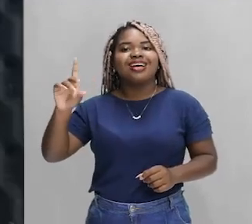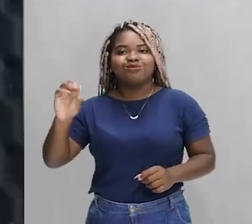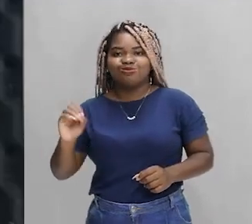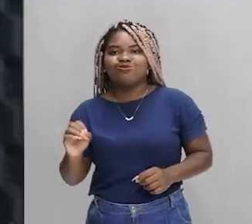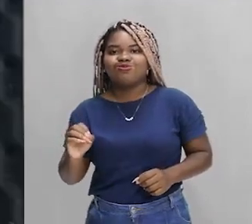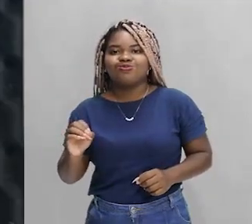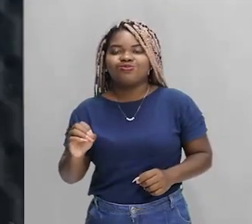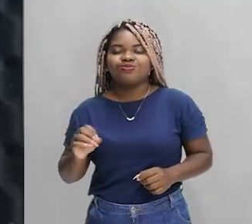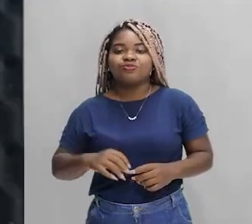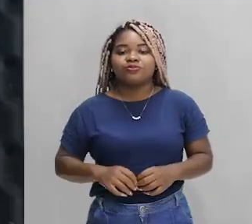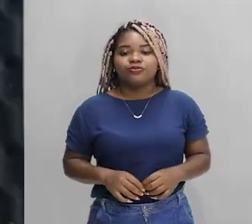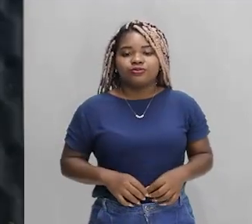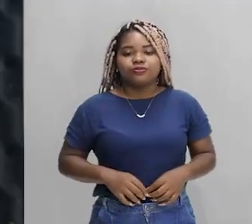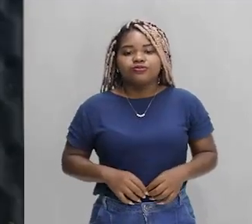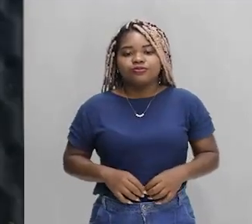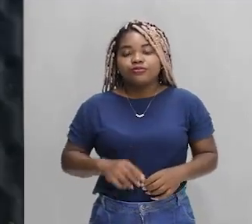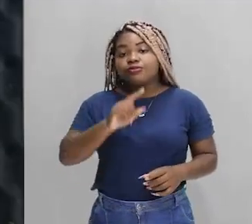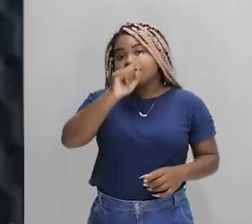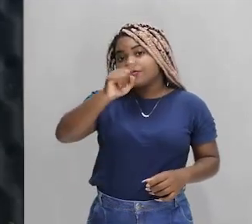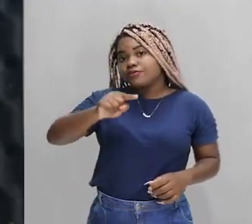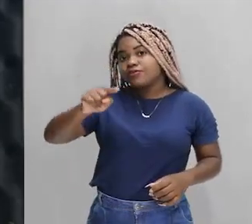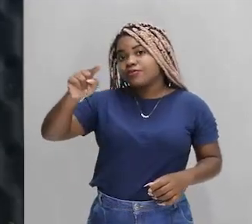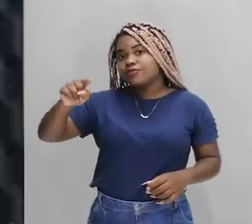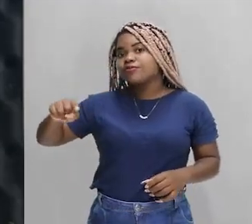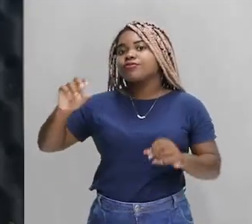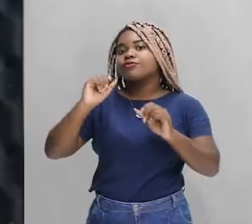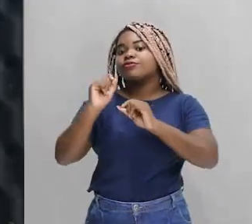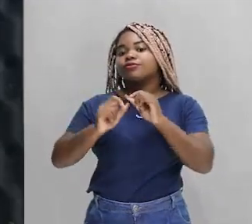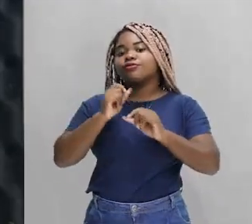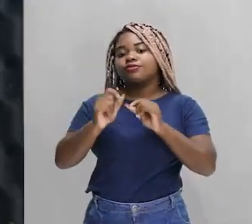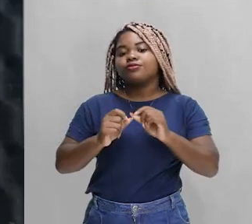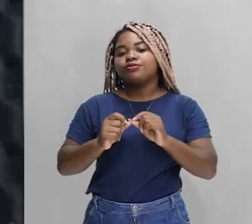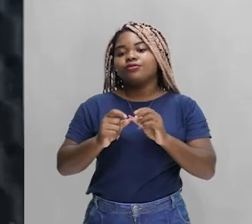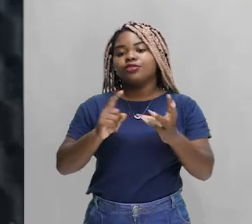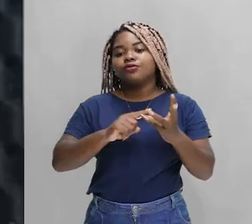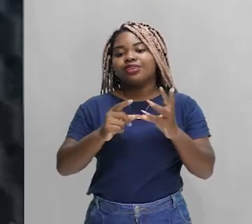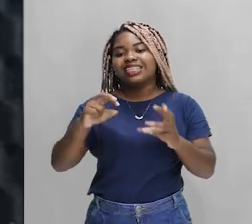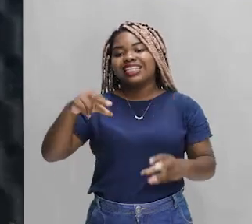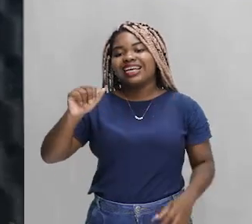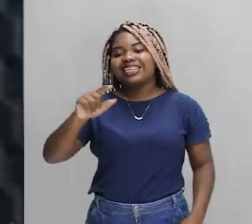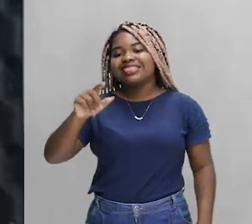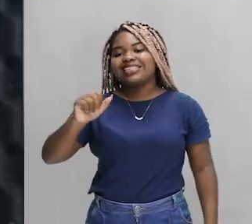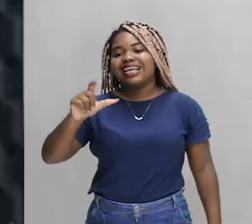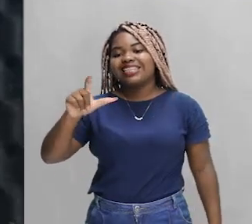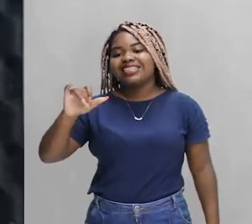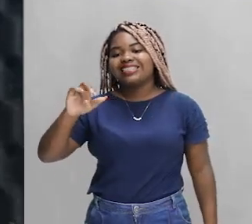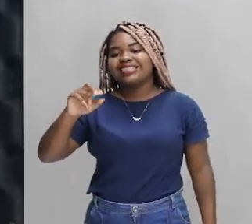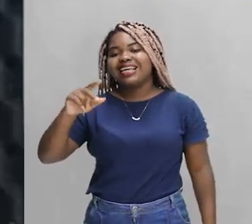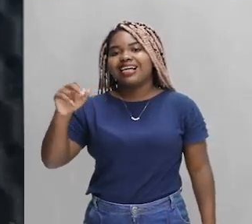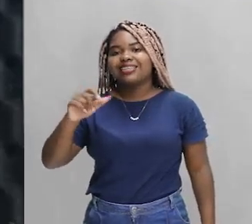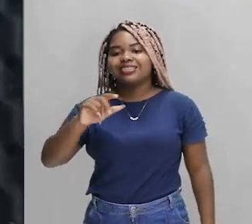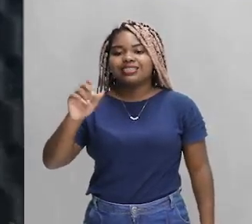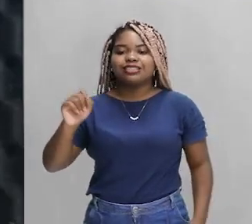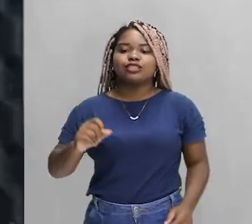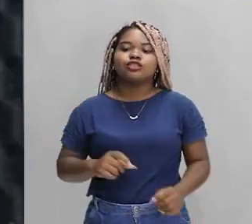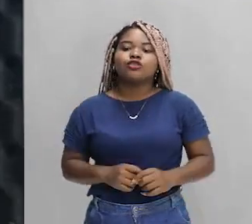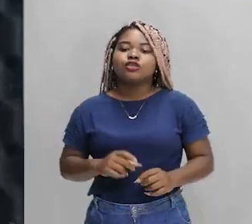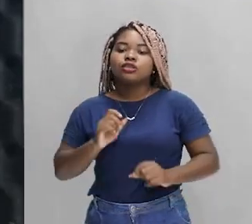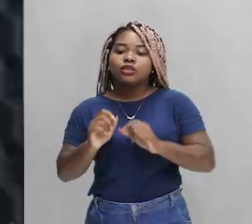aí, né, do acento agudo. O tio indica vogais nasalizadas, com os ditongos ão,